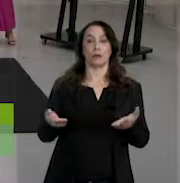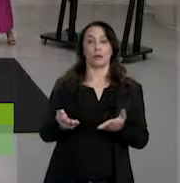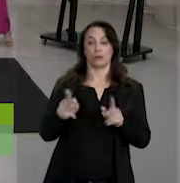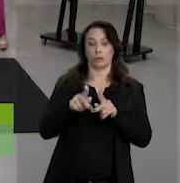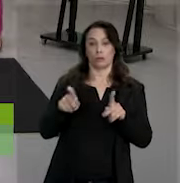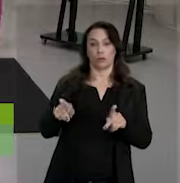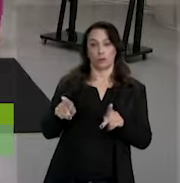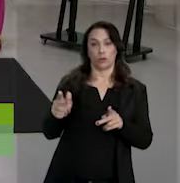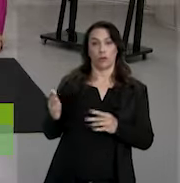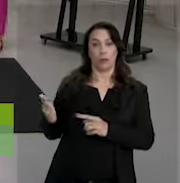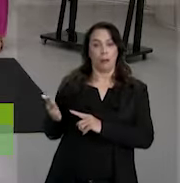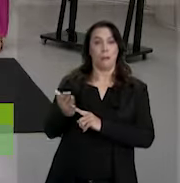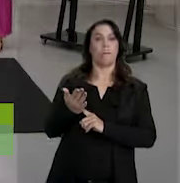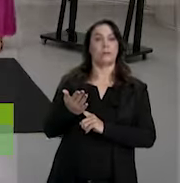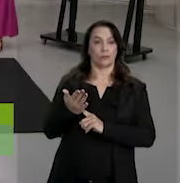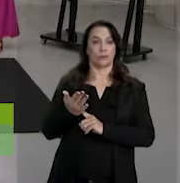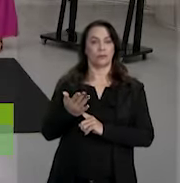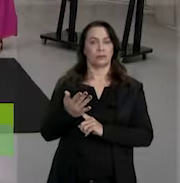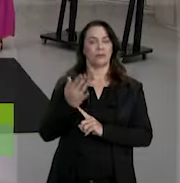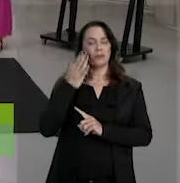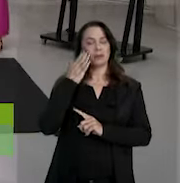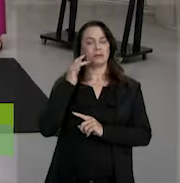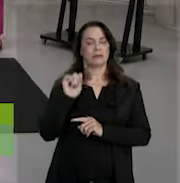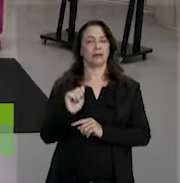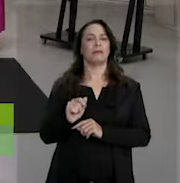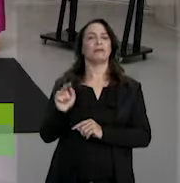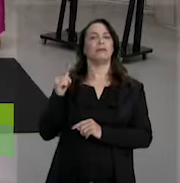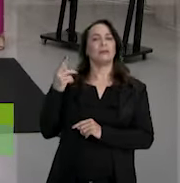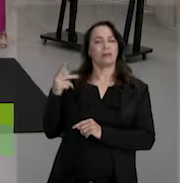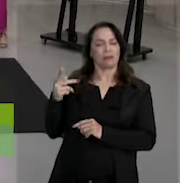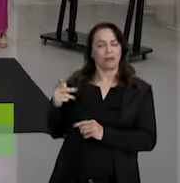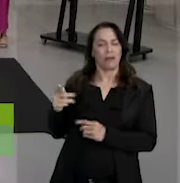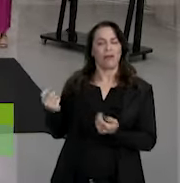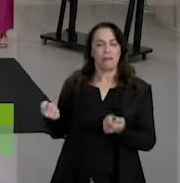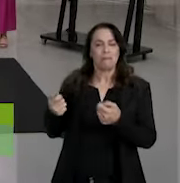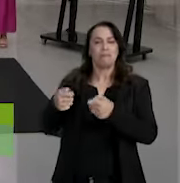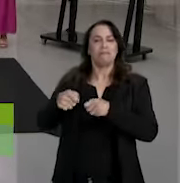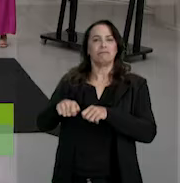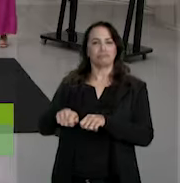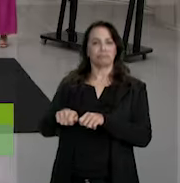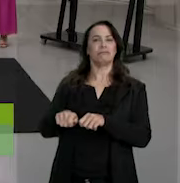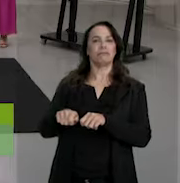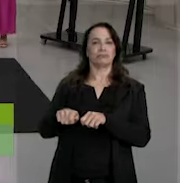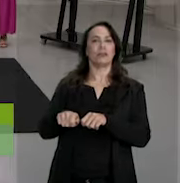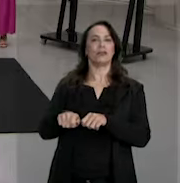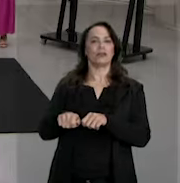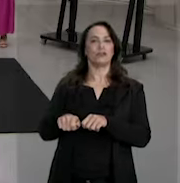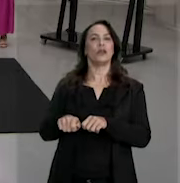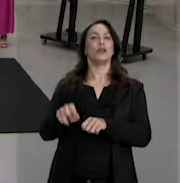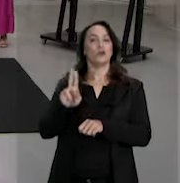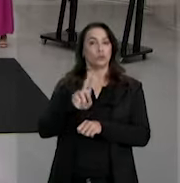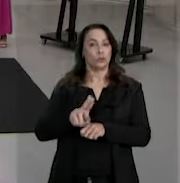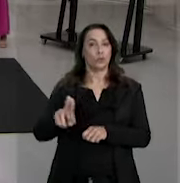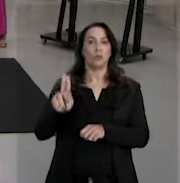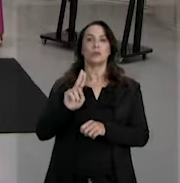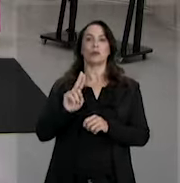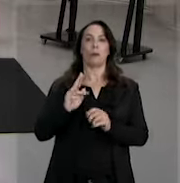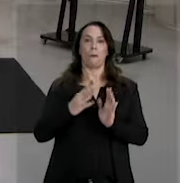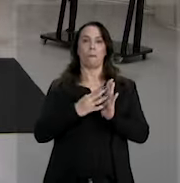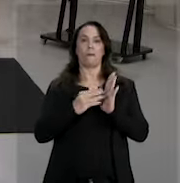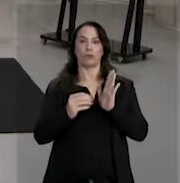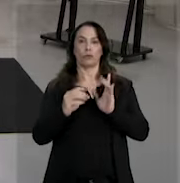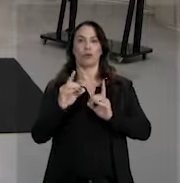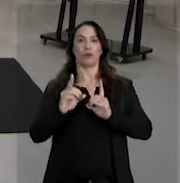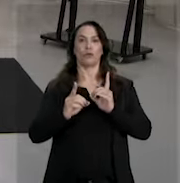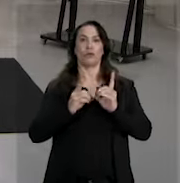processo, né? Eu sei que ela tem esse dom de lidar com esses modelos didáticos para a gente poder explicar um pouco mais. Bora